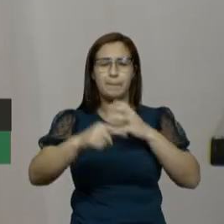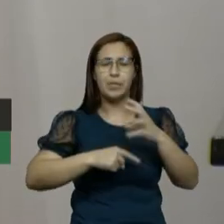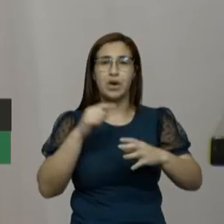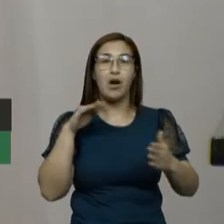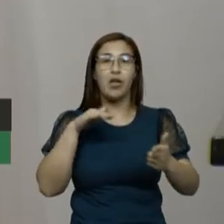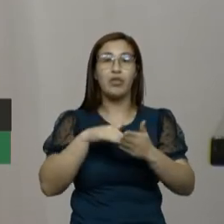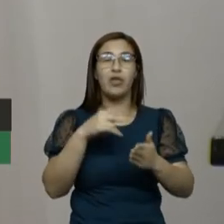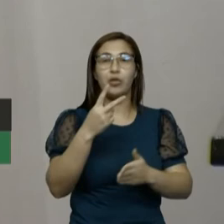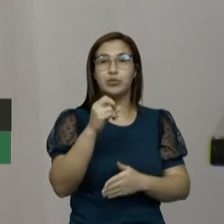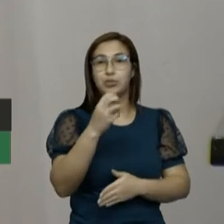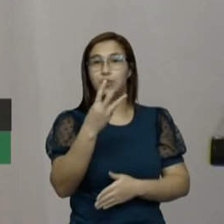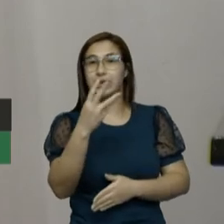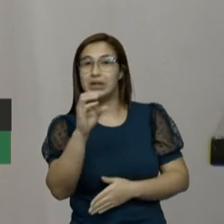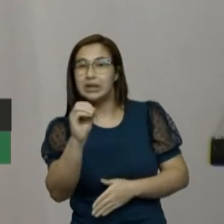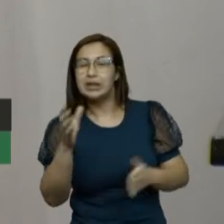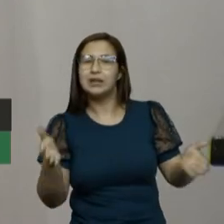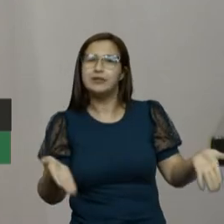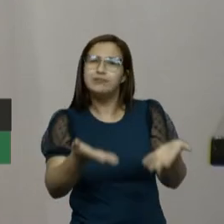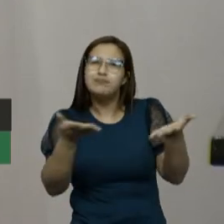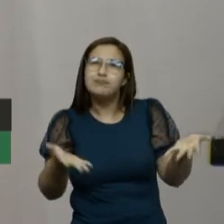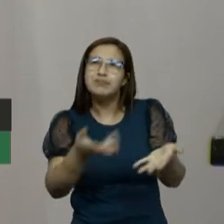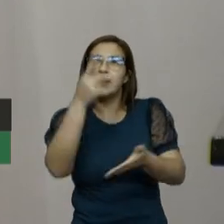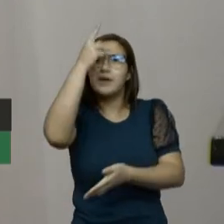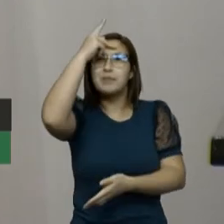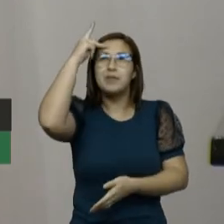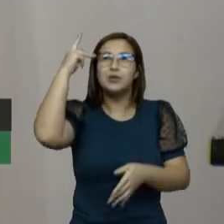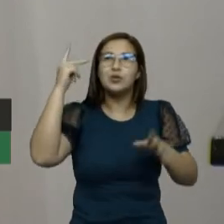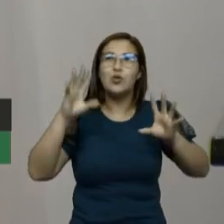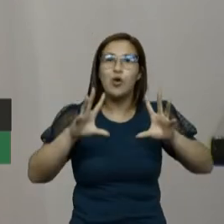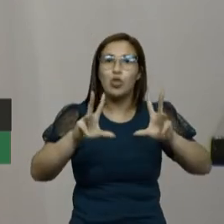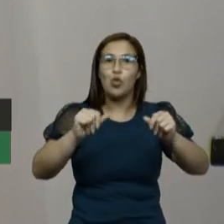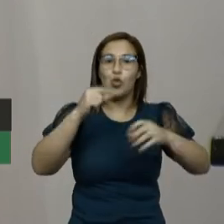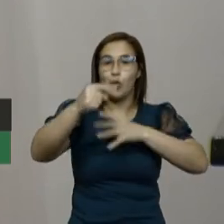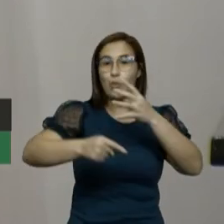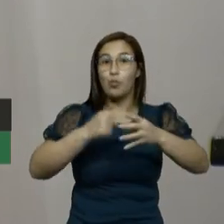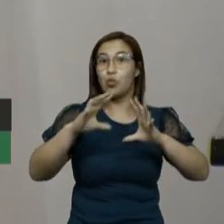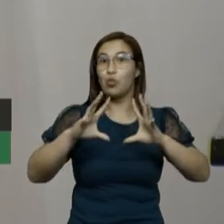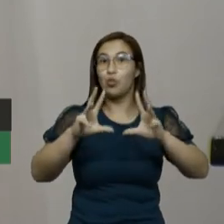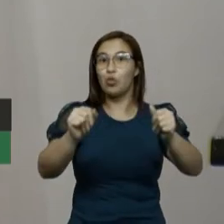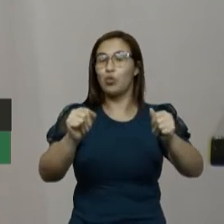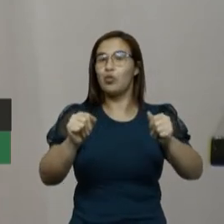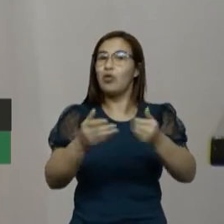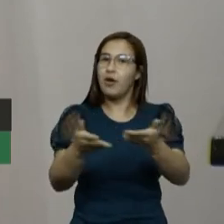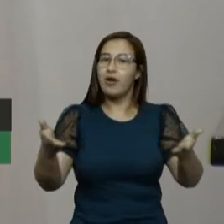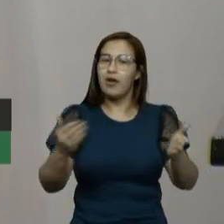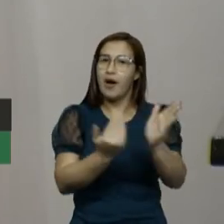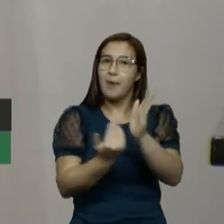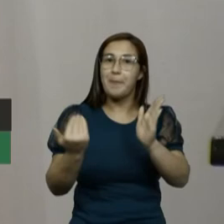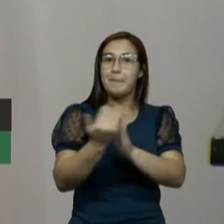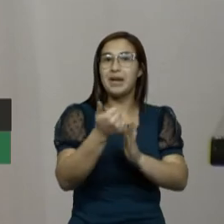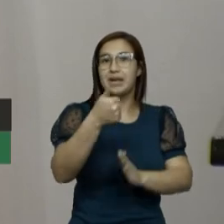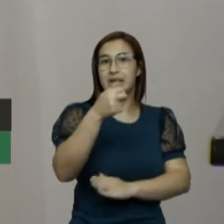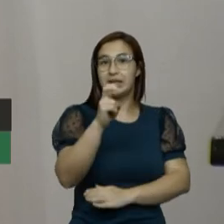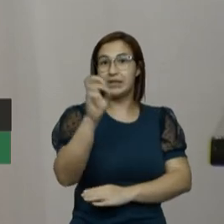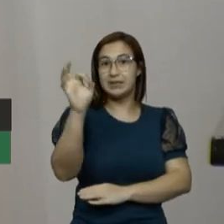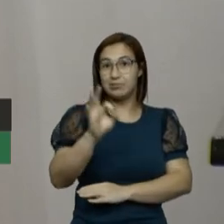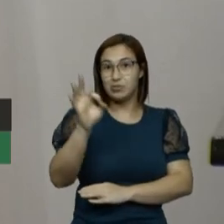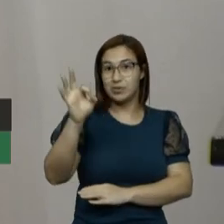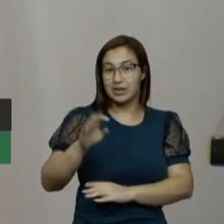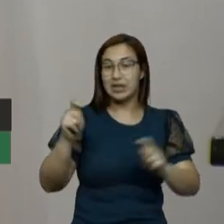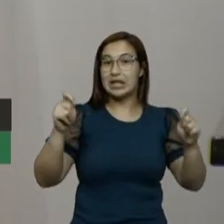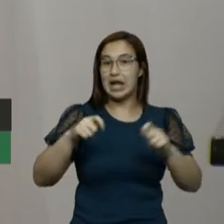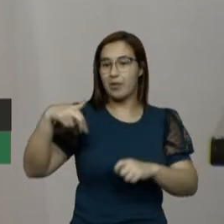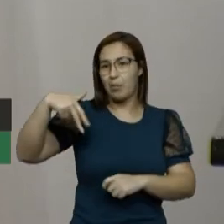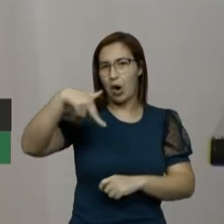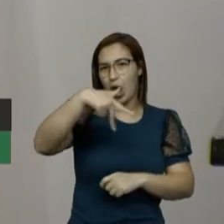estimular todas as pessoas no nosso mundão afora e aumentarmos em 15% a prática da atividade física em todo o